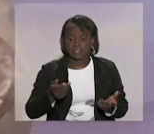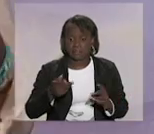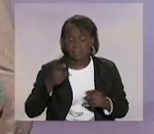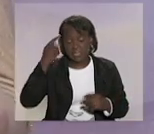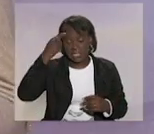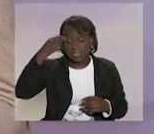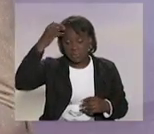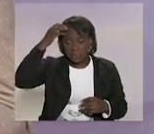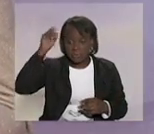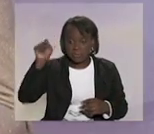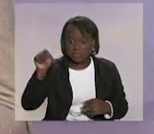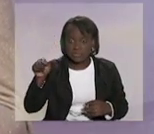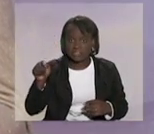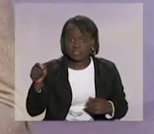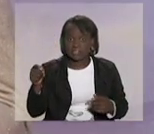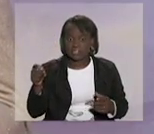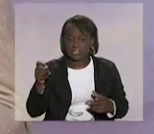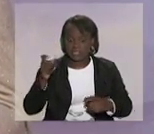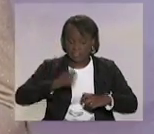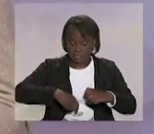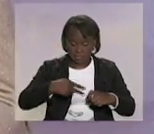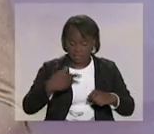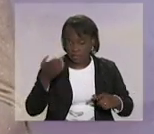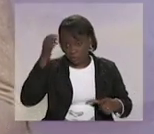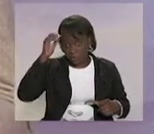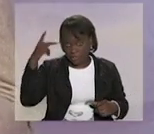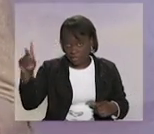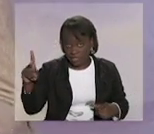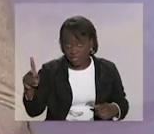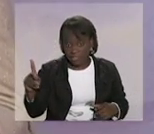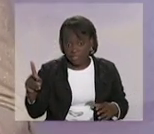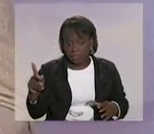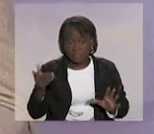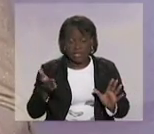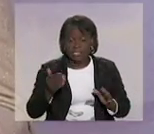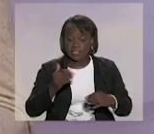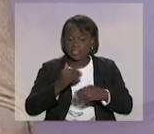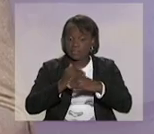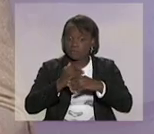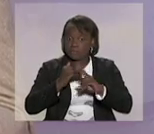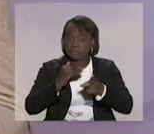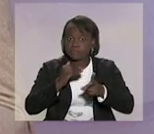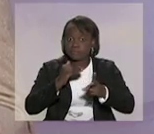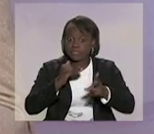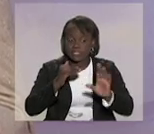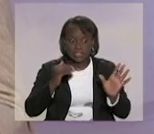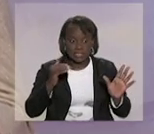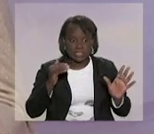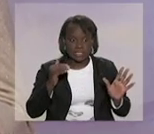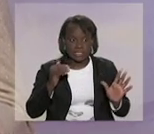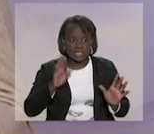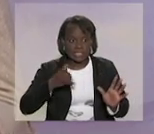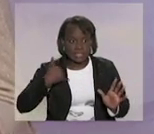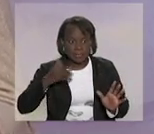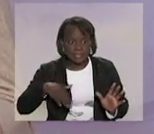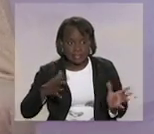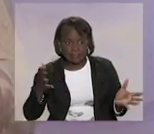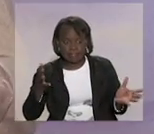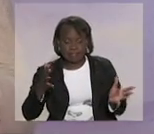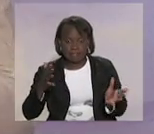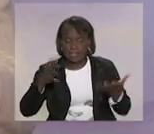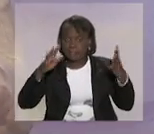como culpa daquele ato, não se mantém quando você mostra esse tipo de dado.